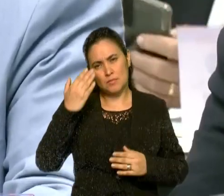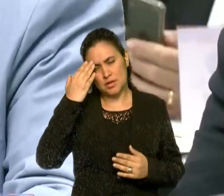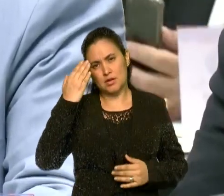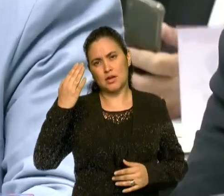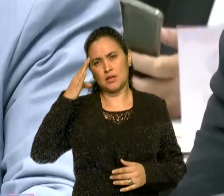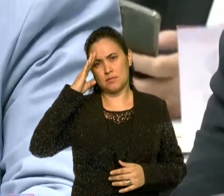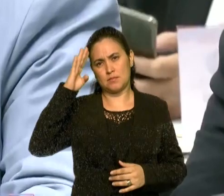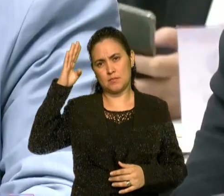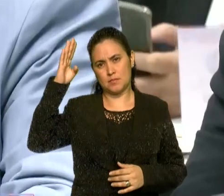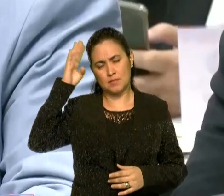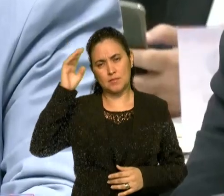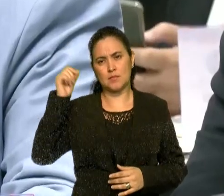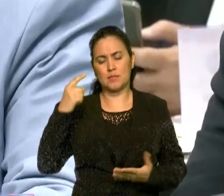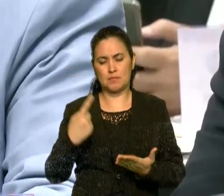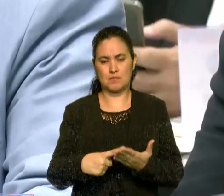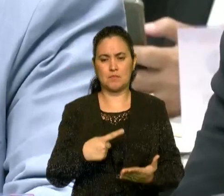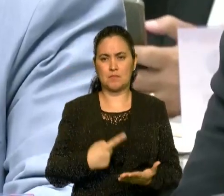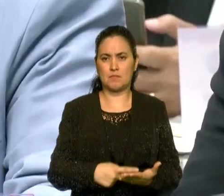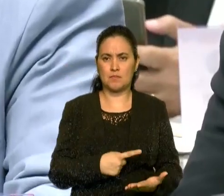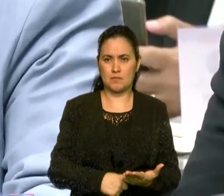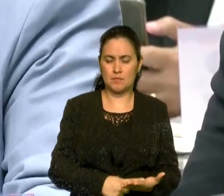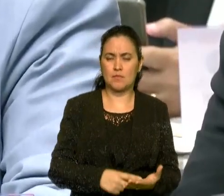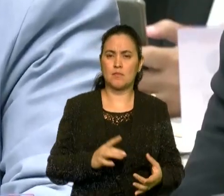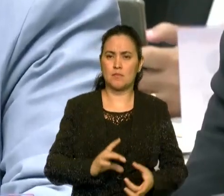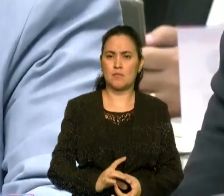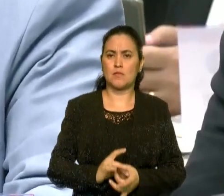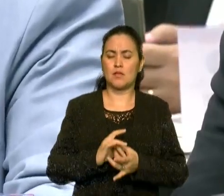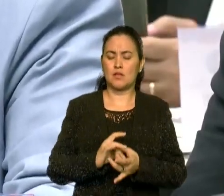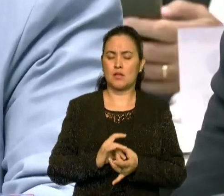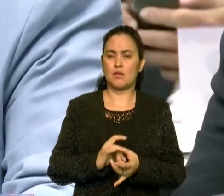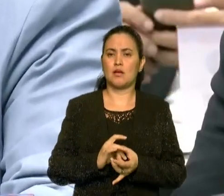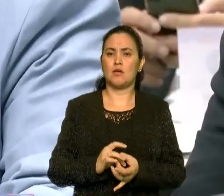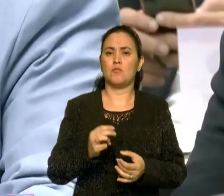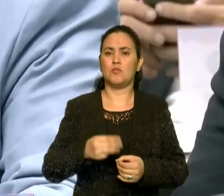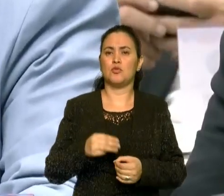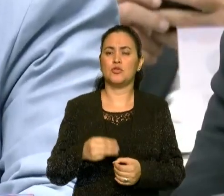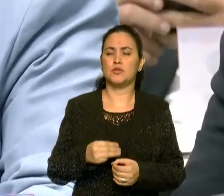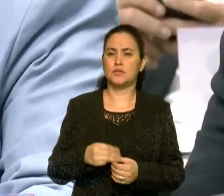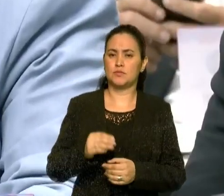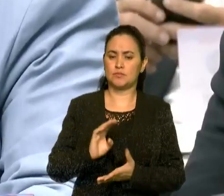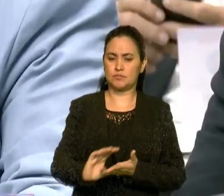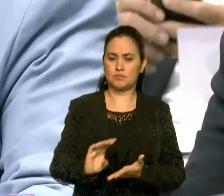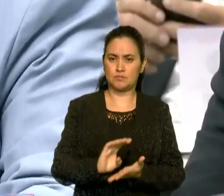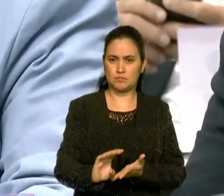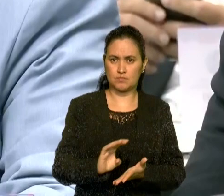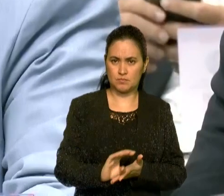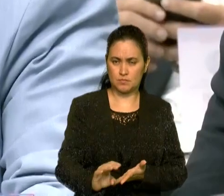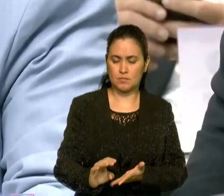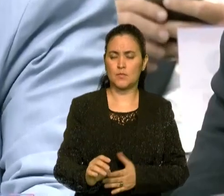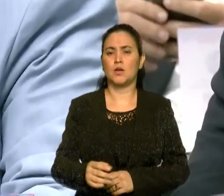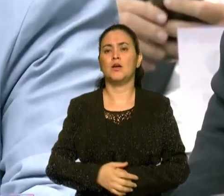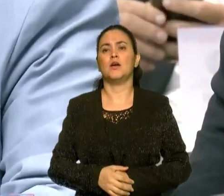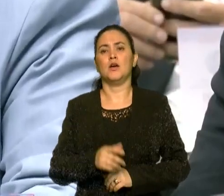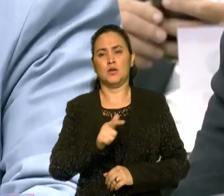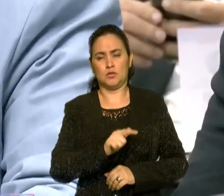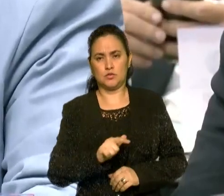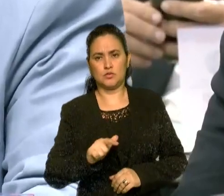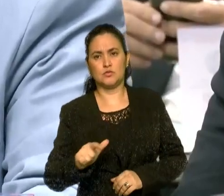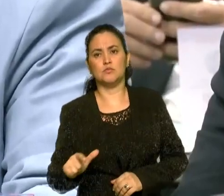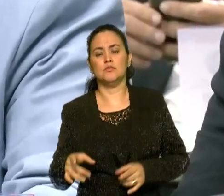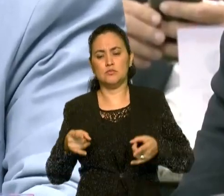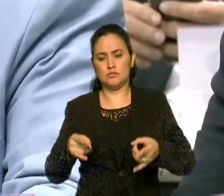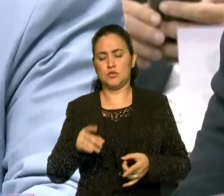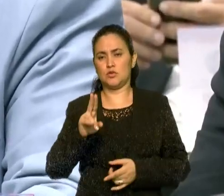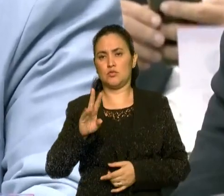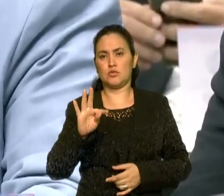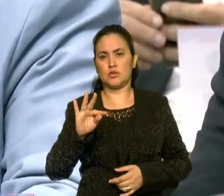município, hoje a nossa cidade não vai perder os leitos, vai continuar os leitos de UTI, que antes era Covid, agora vai ser